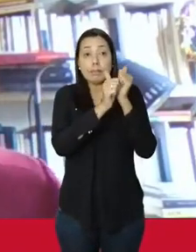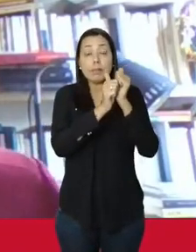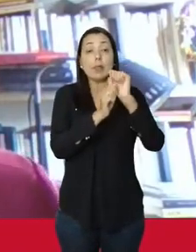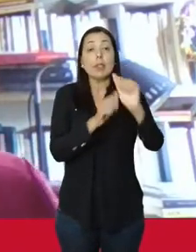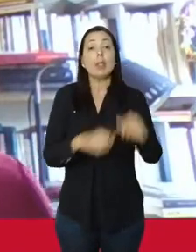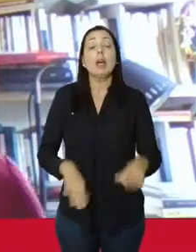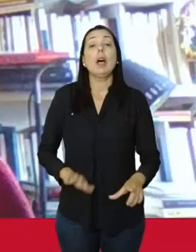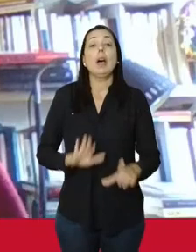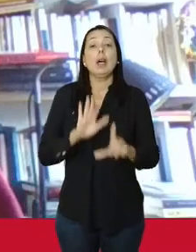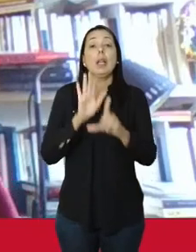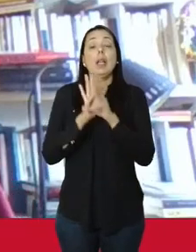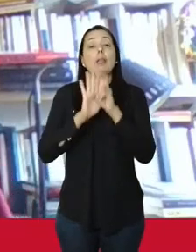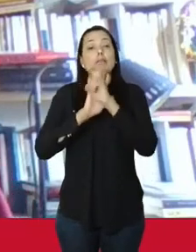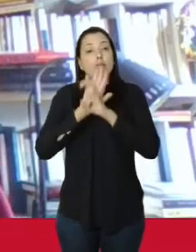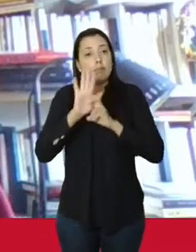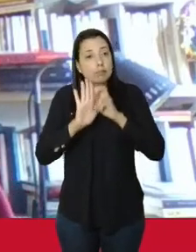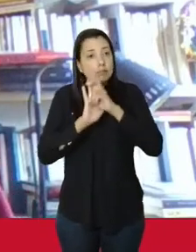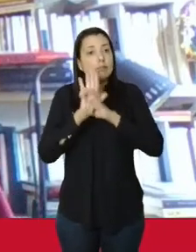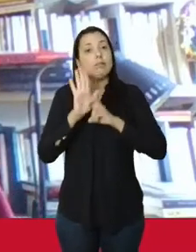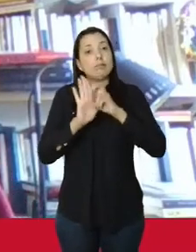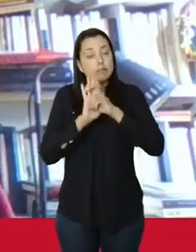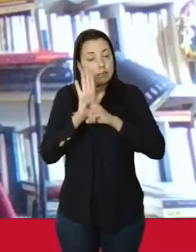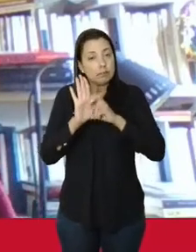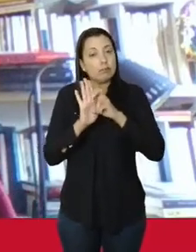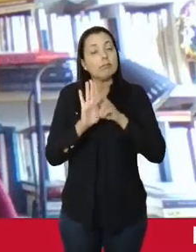a Lei Maria da Penha.